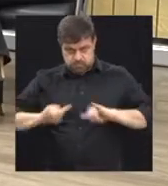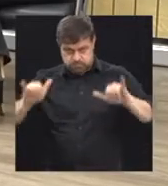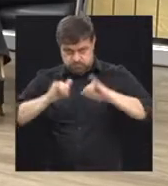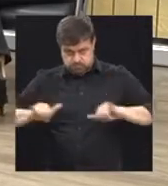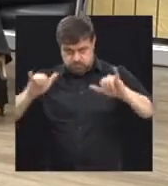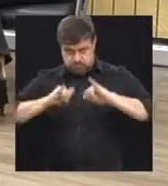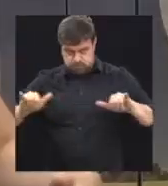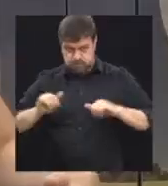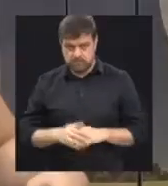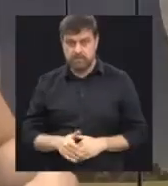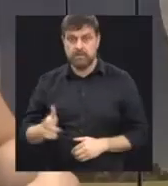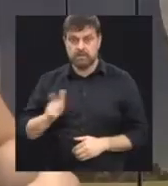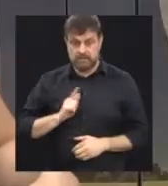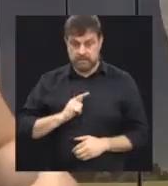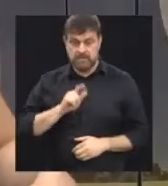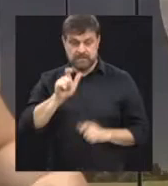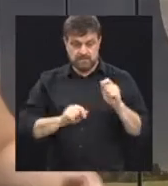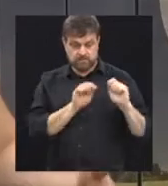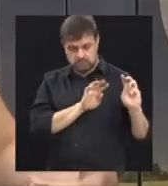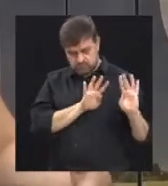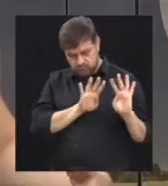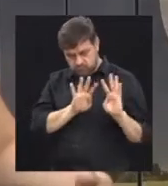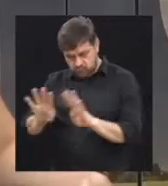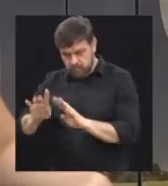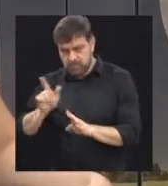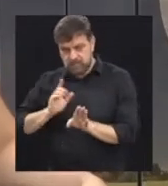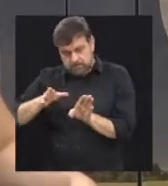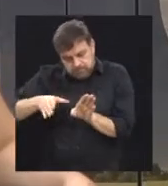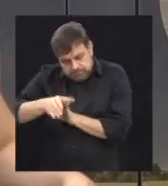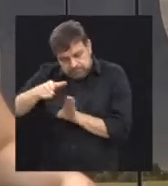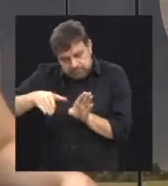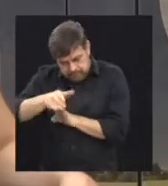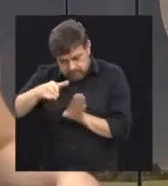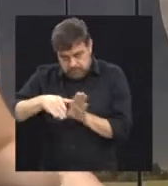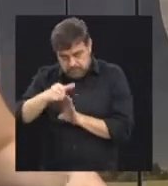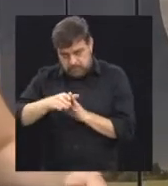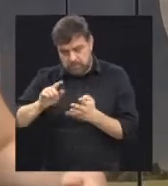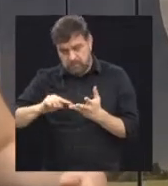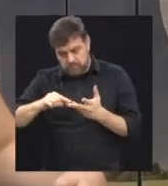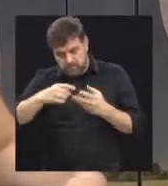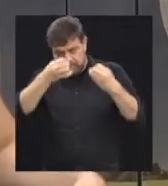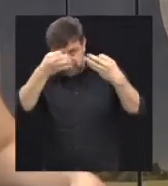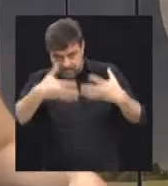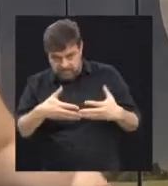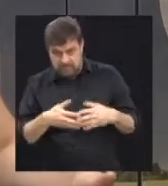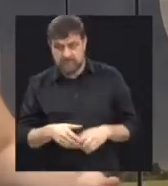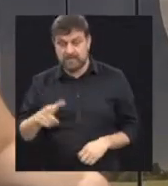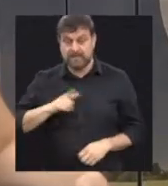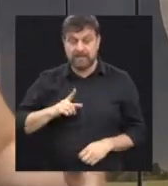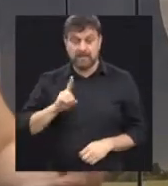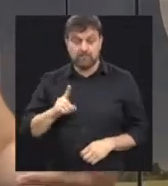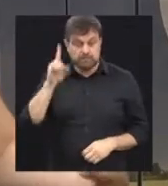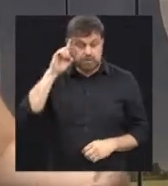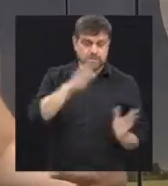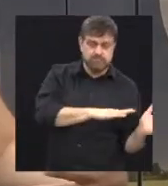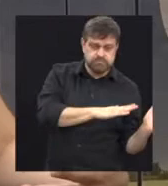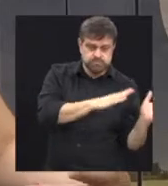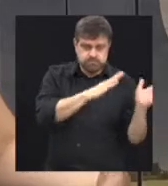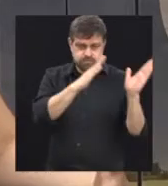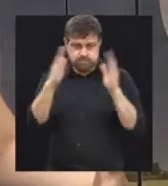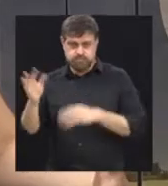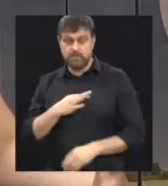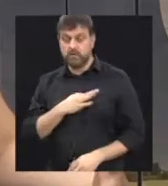esse programa está aberto, recebemos esses voluntários, temos as orientações para os voluntários. Os voluntários passam um dia lá